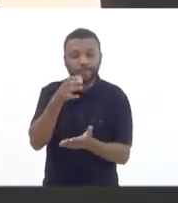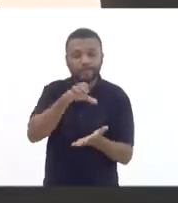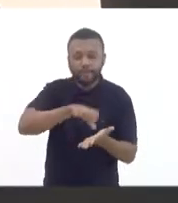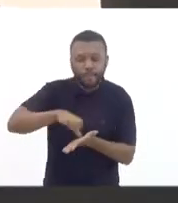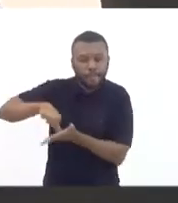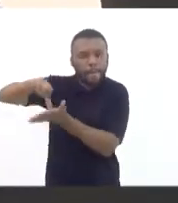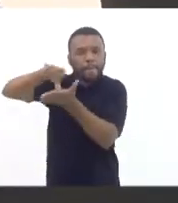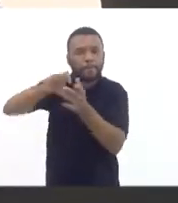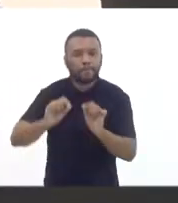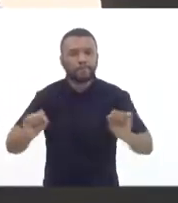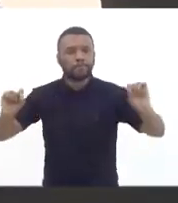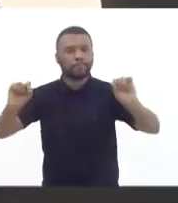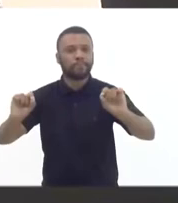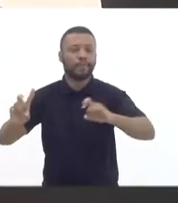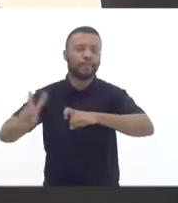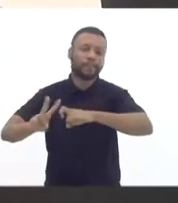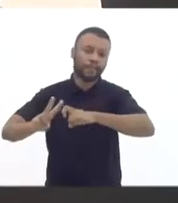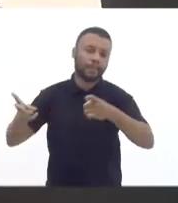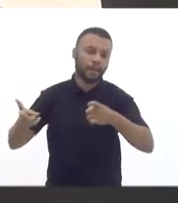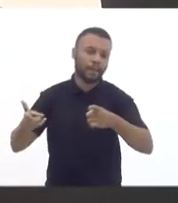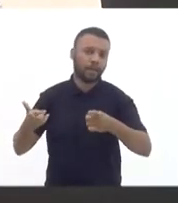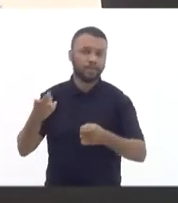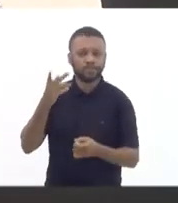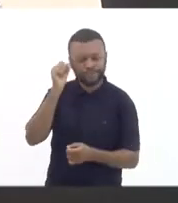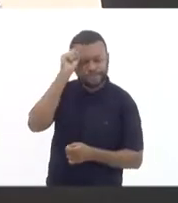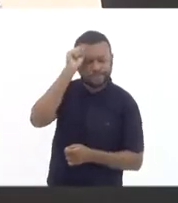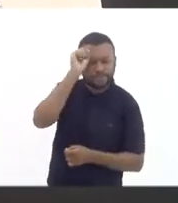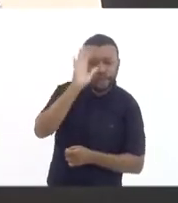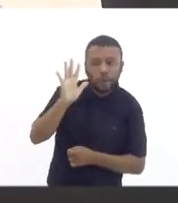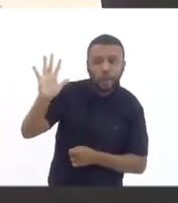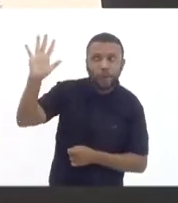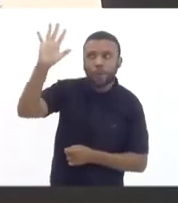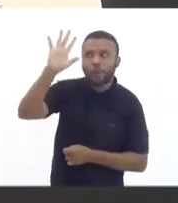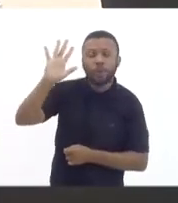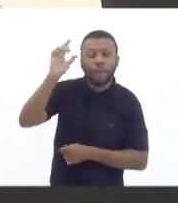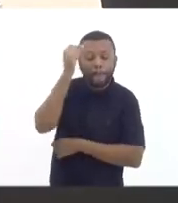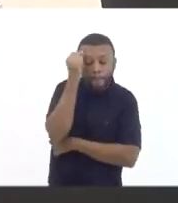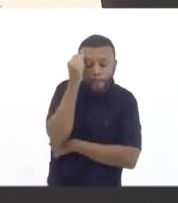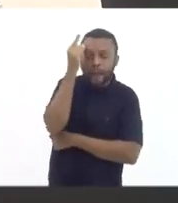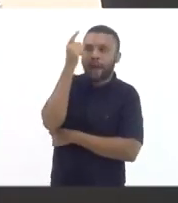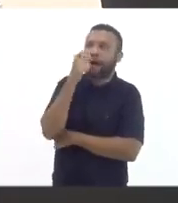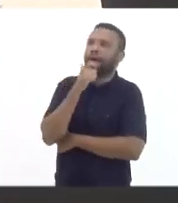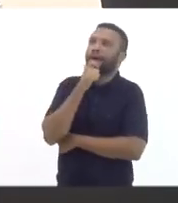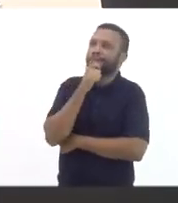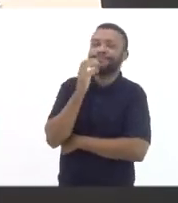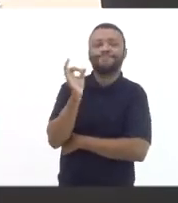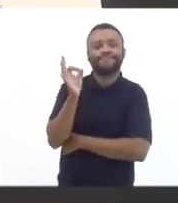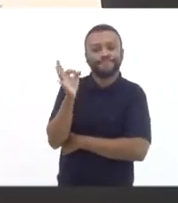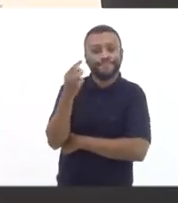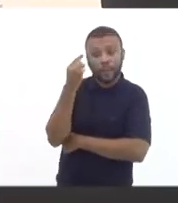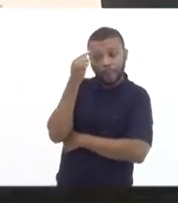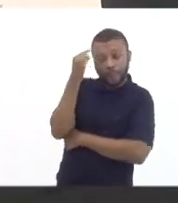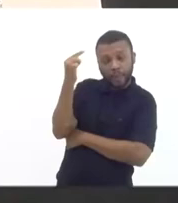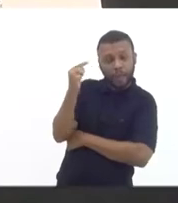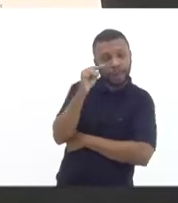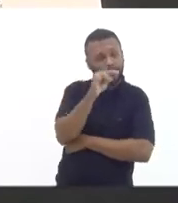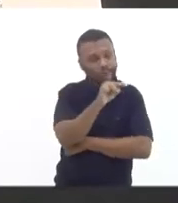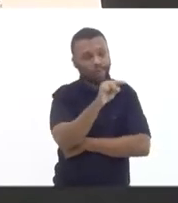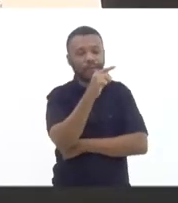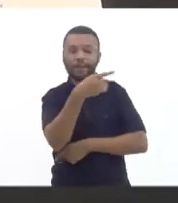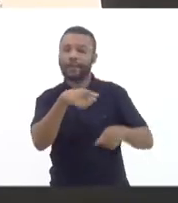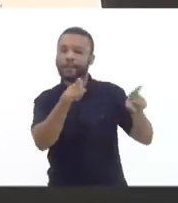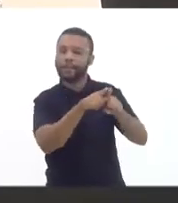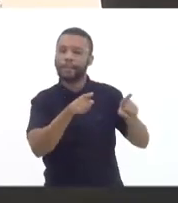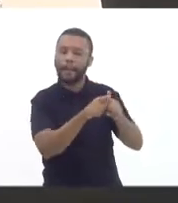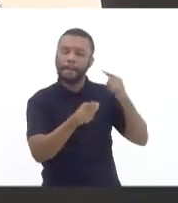falou. Então, o pensamento ele já está no ar. Assim como você pensou, eu já tinha pensado, nossos colegas já tinham pensado,